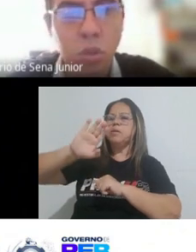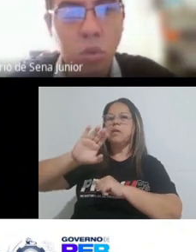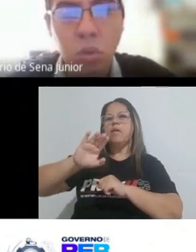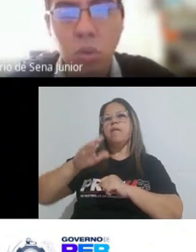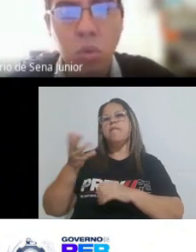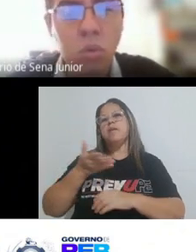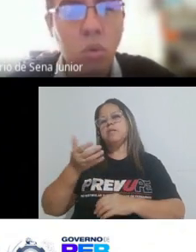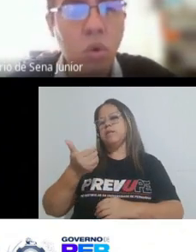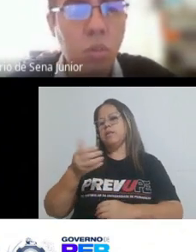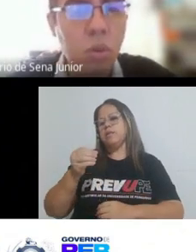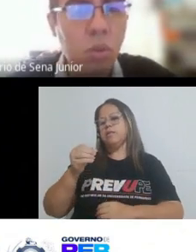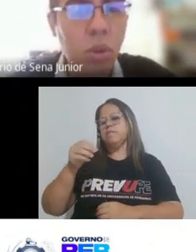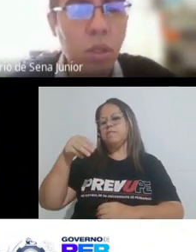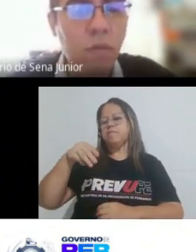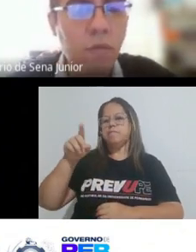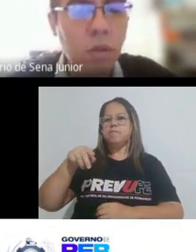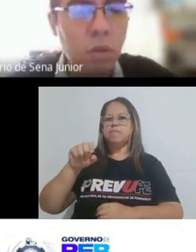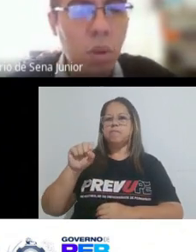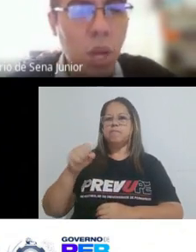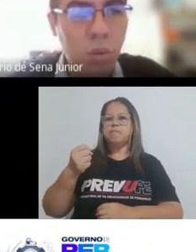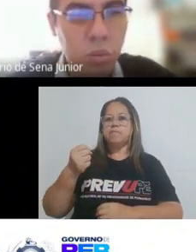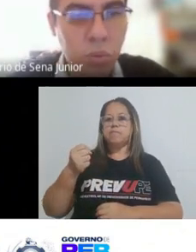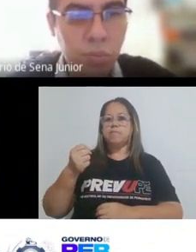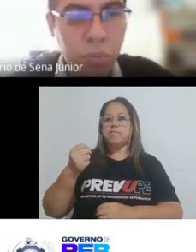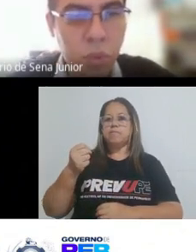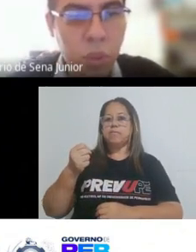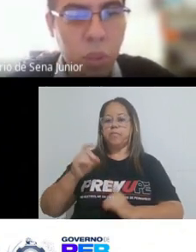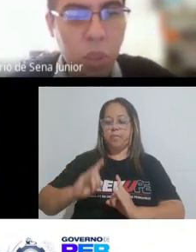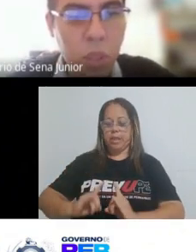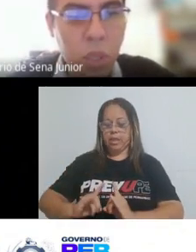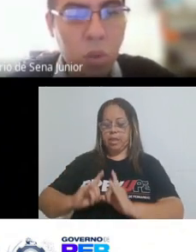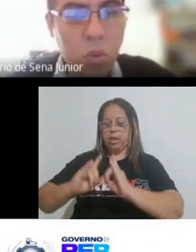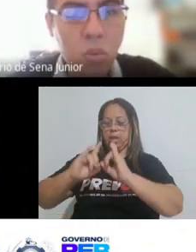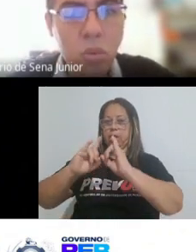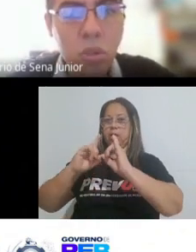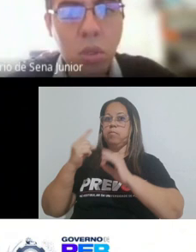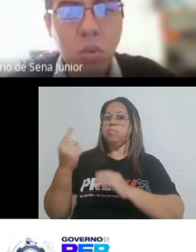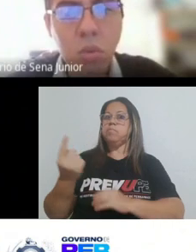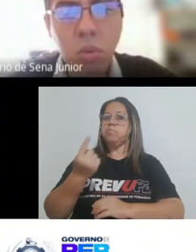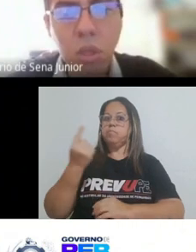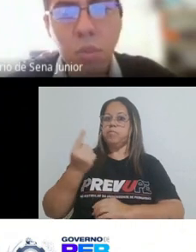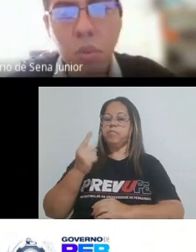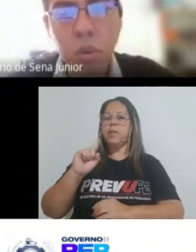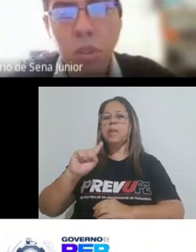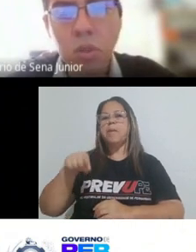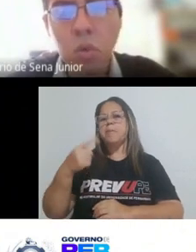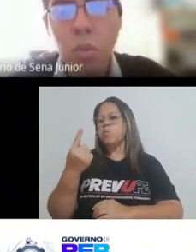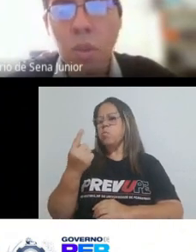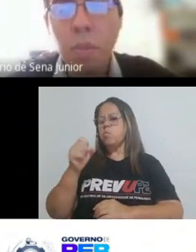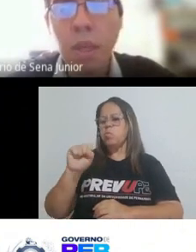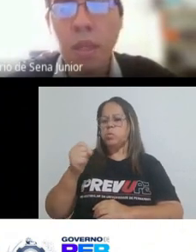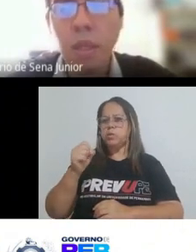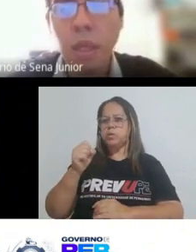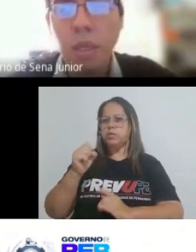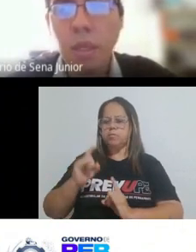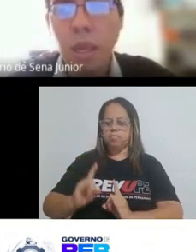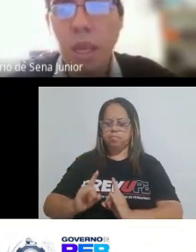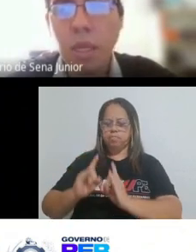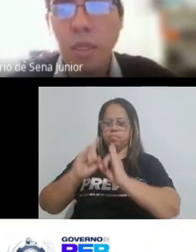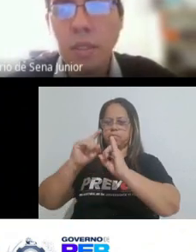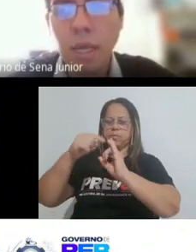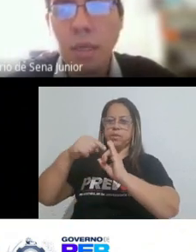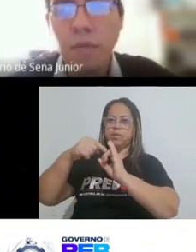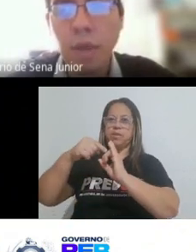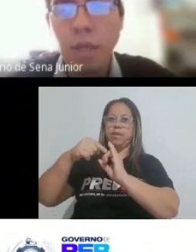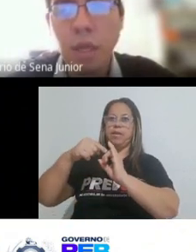por segundo do topo de um edifício alto. Um segundo depois, uma pedra idêntica